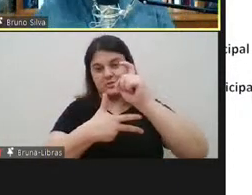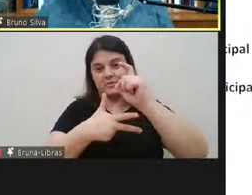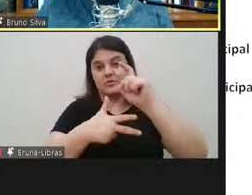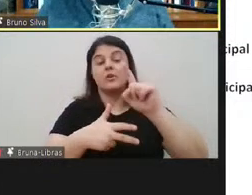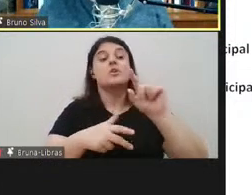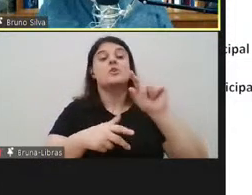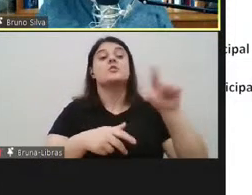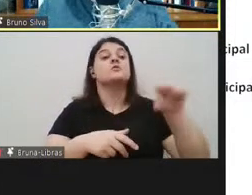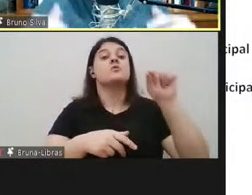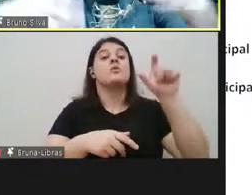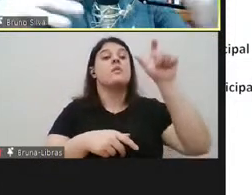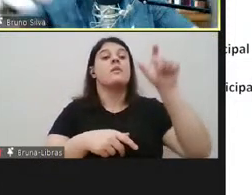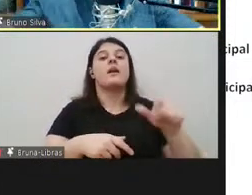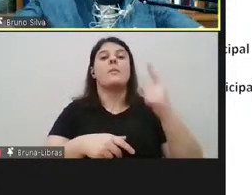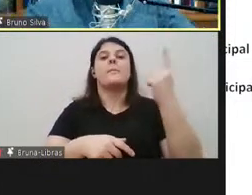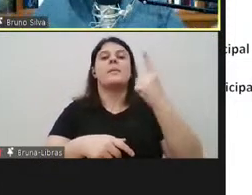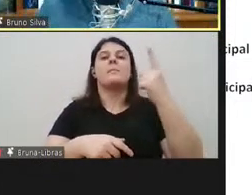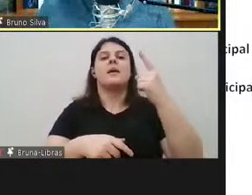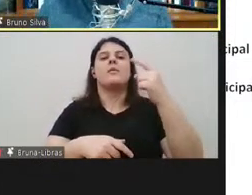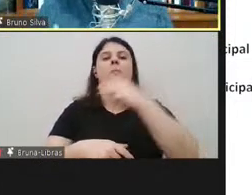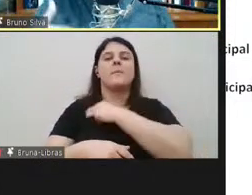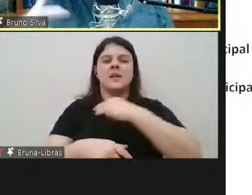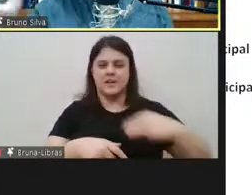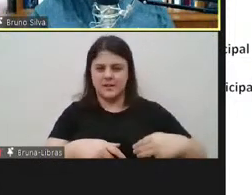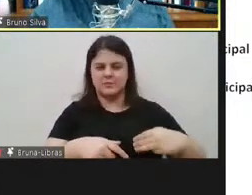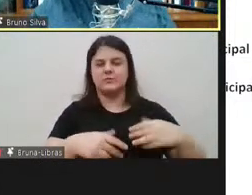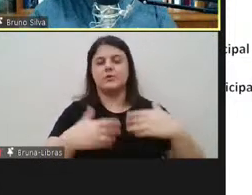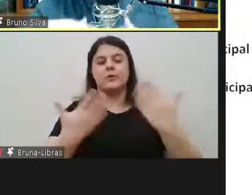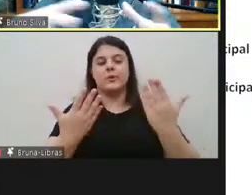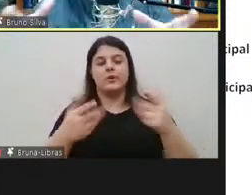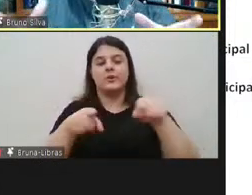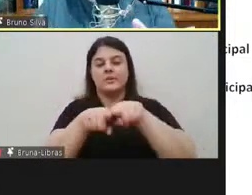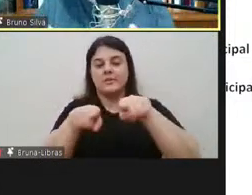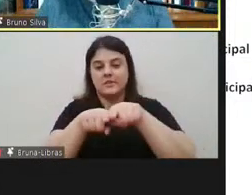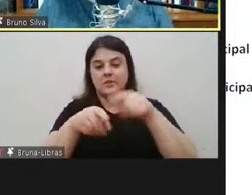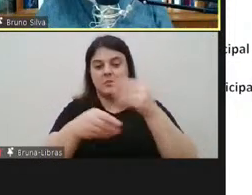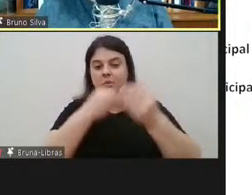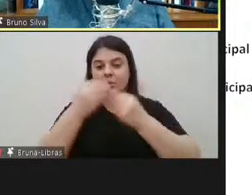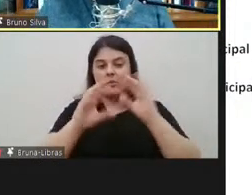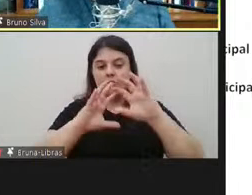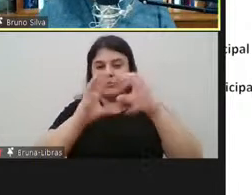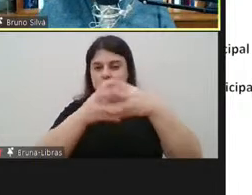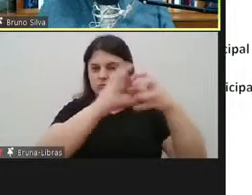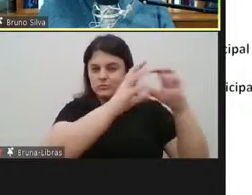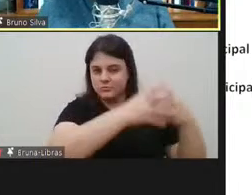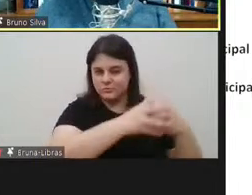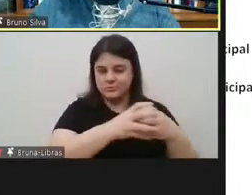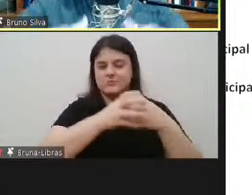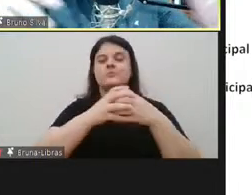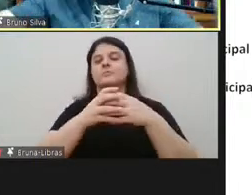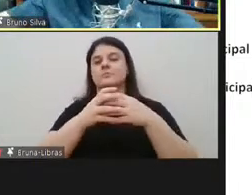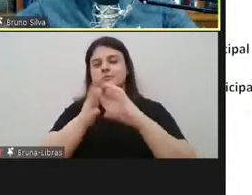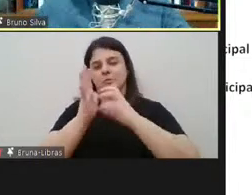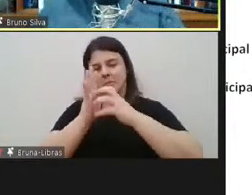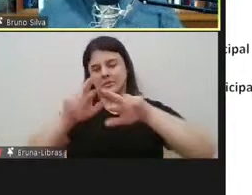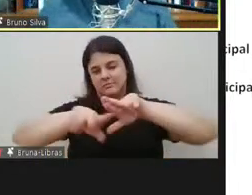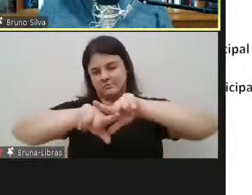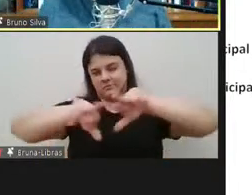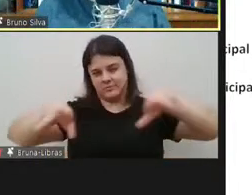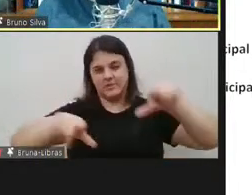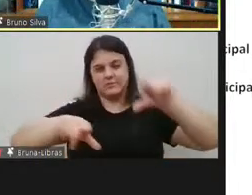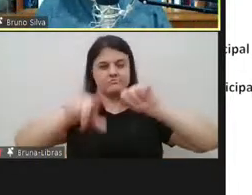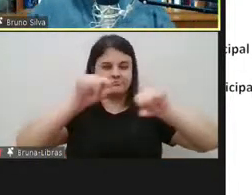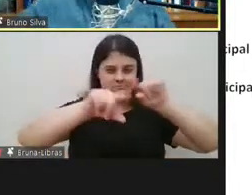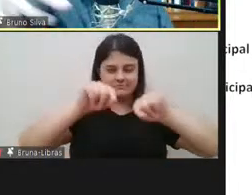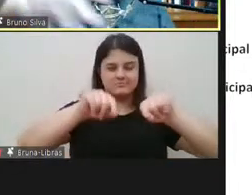vai ser ali a nomeação da figura do primeiro-ministro e depois a nomeação por parte do partido da coalizão de partidos que venceu e vai nome ali